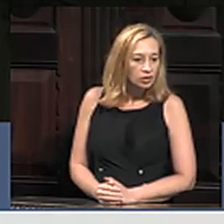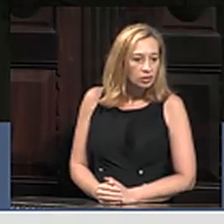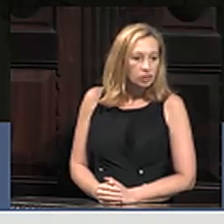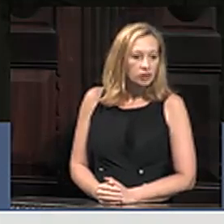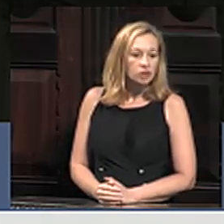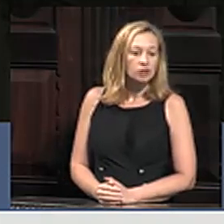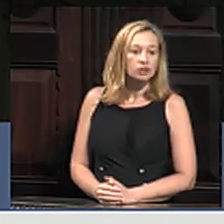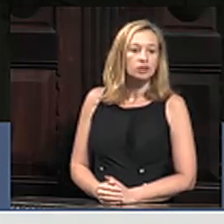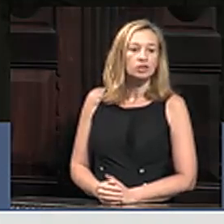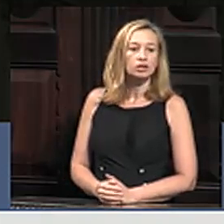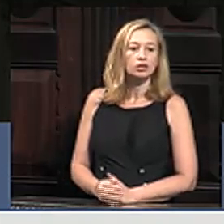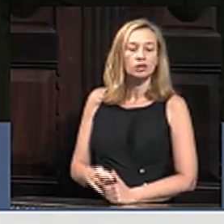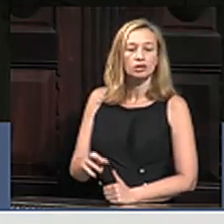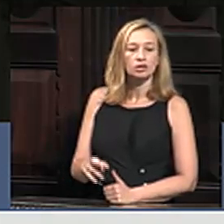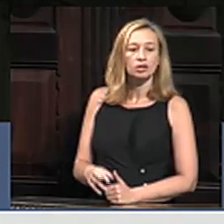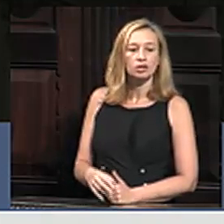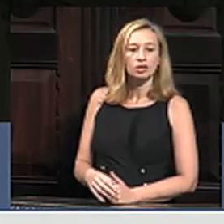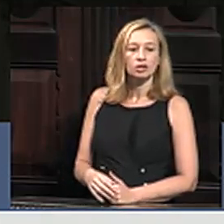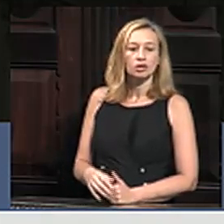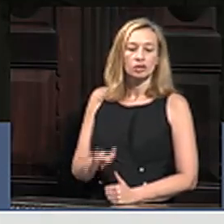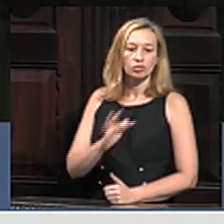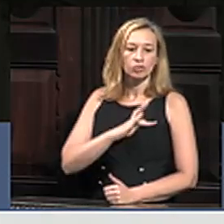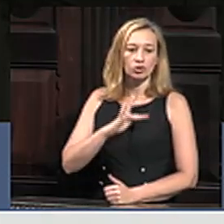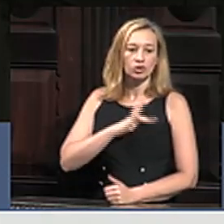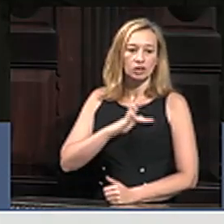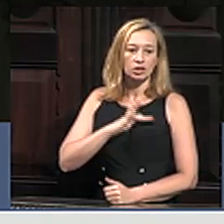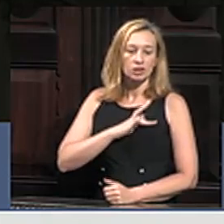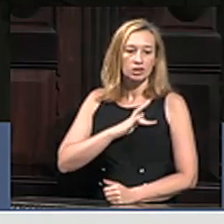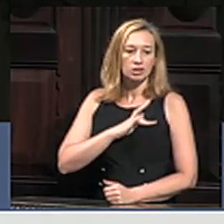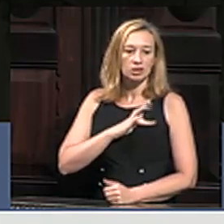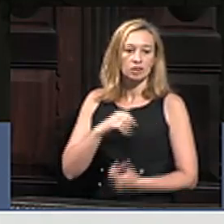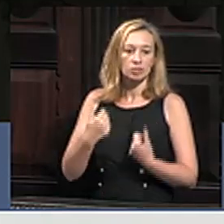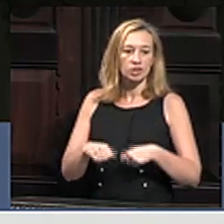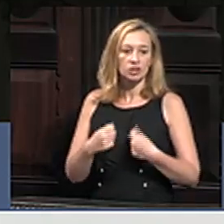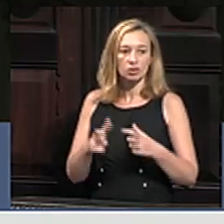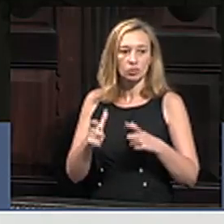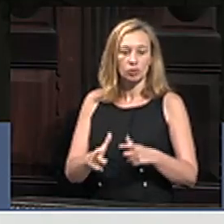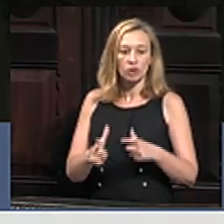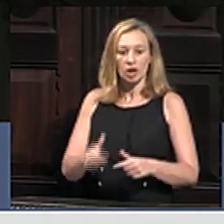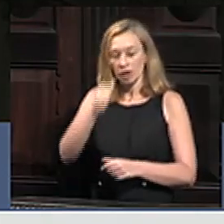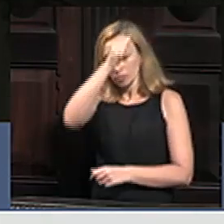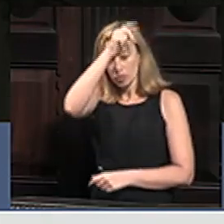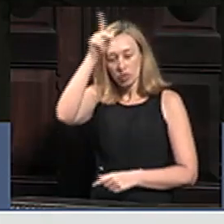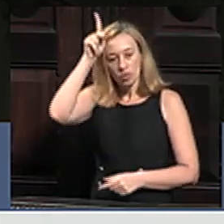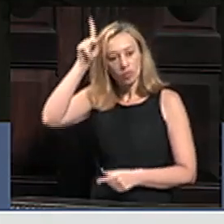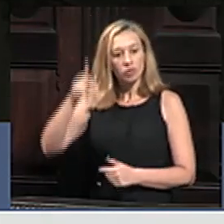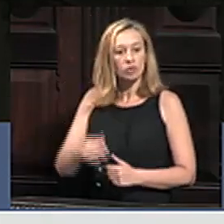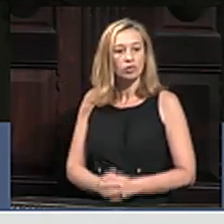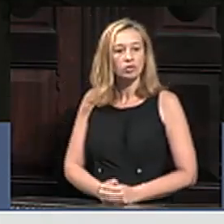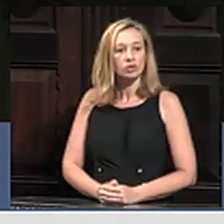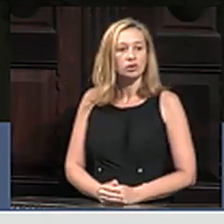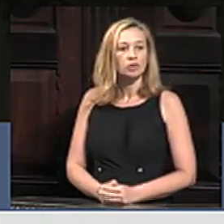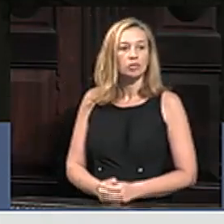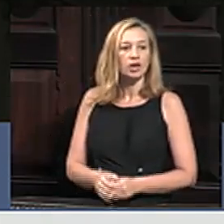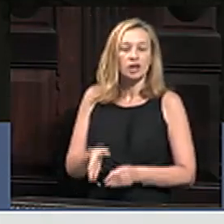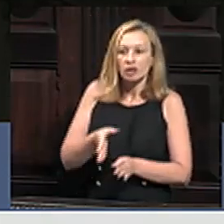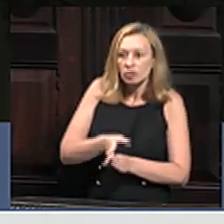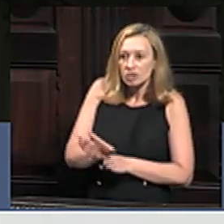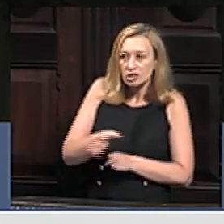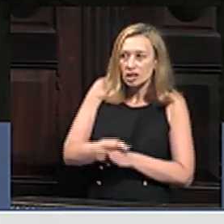polícia competente, deverá fixar em local público e visível a definição de orientação sexual